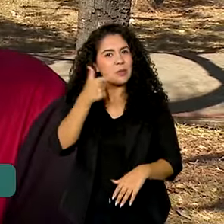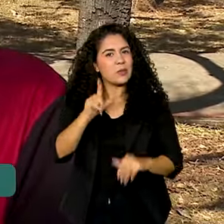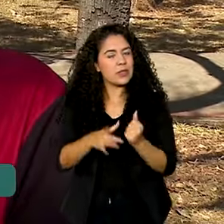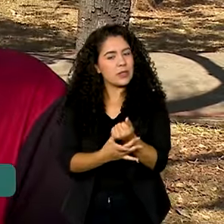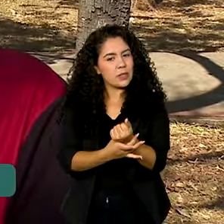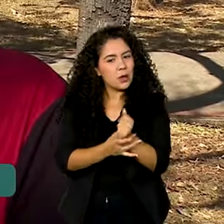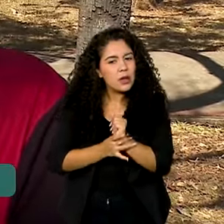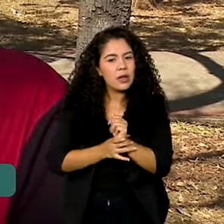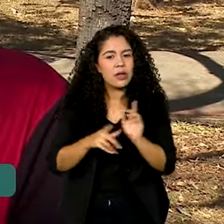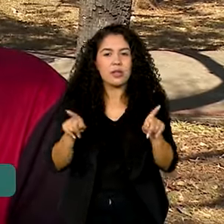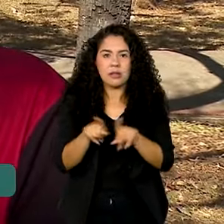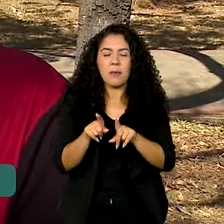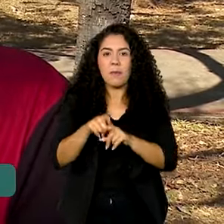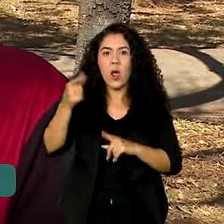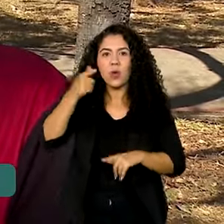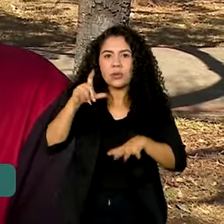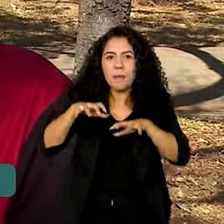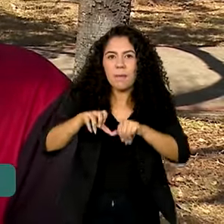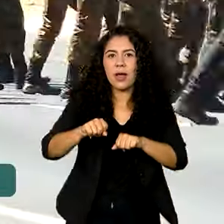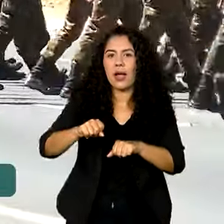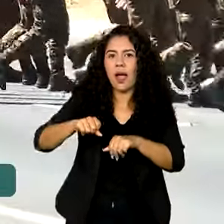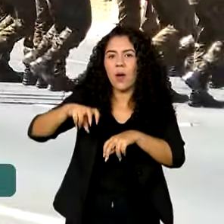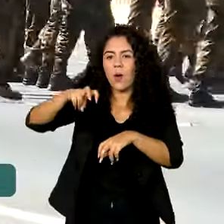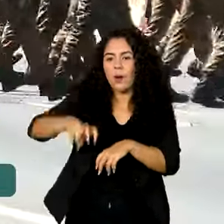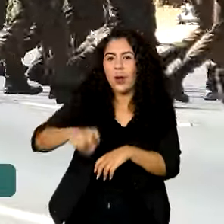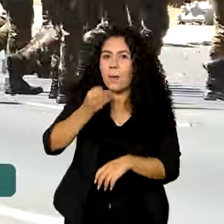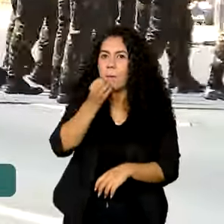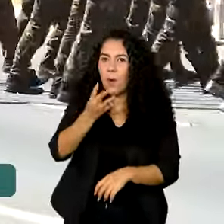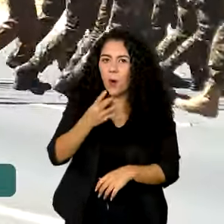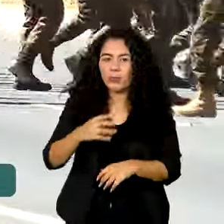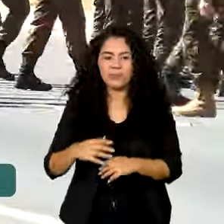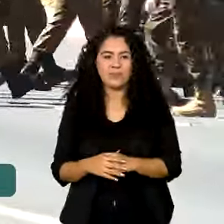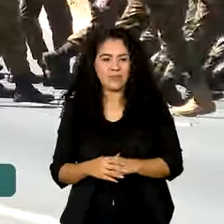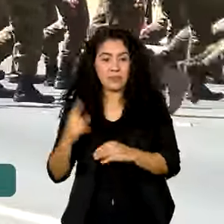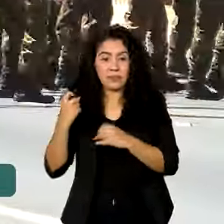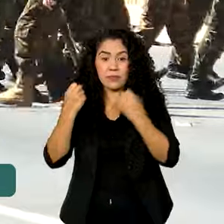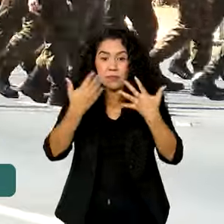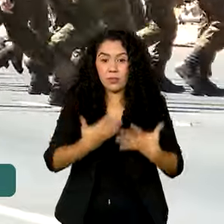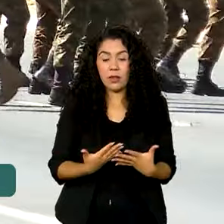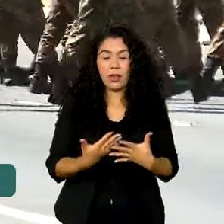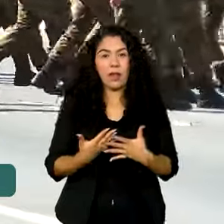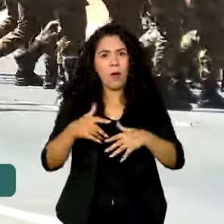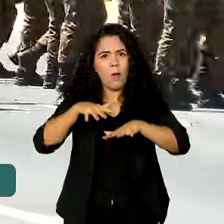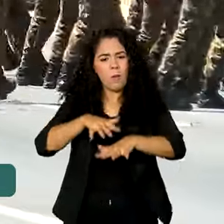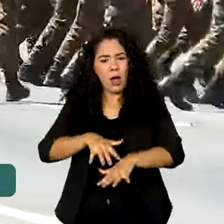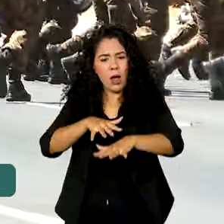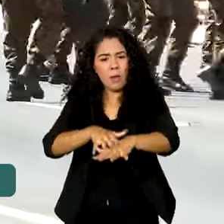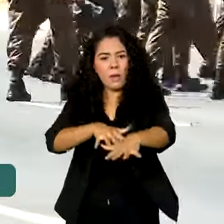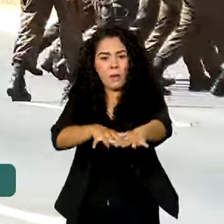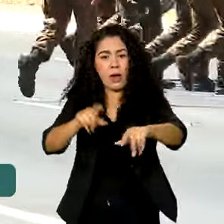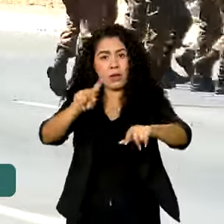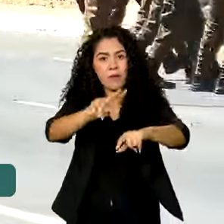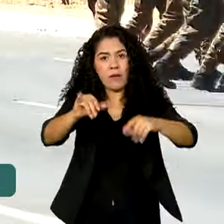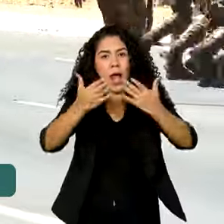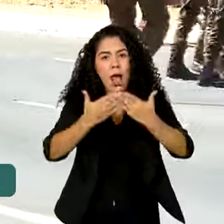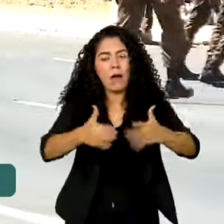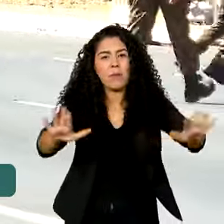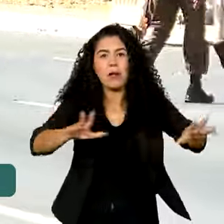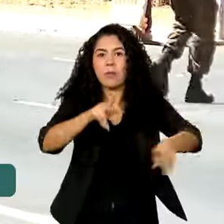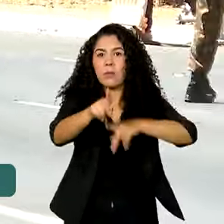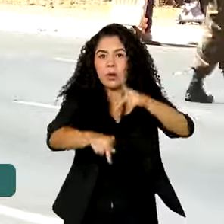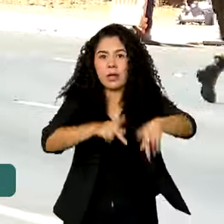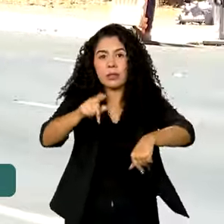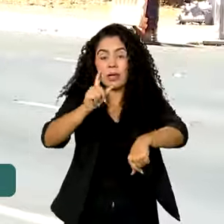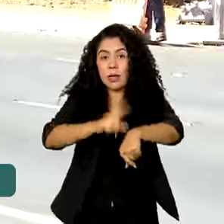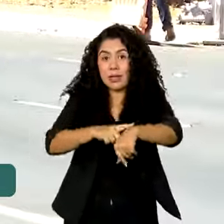segurança e chegar num bom lugar para assistir com muito conforto. No dia do desfile, as arquibancadas estarão abertas ao público a partir